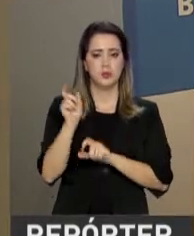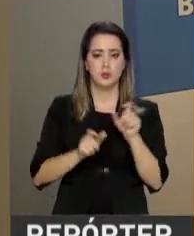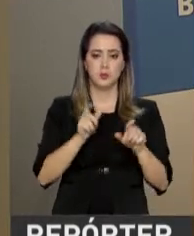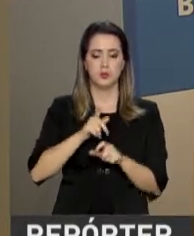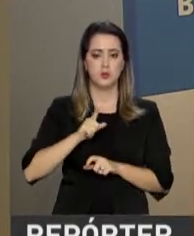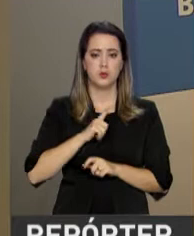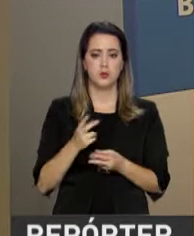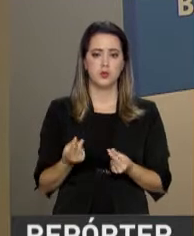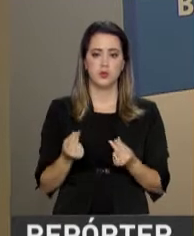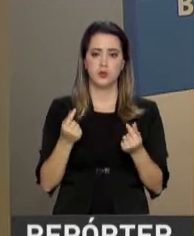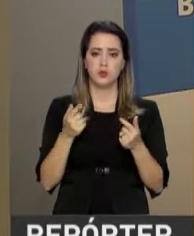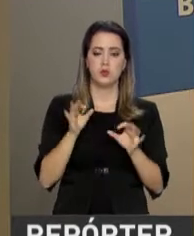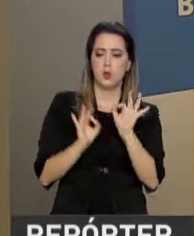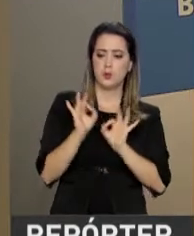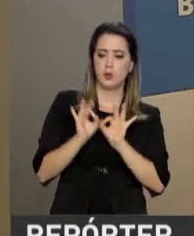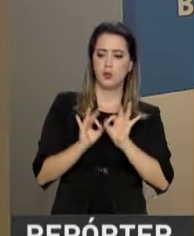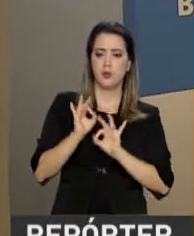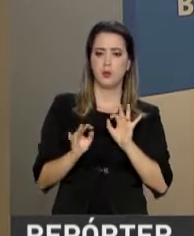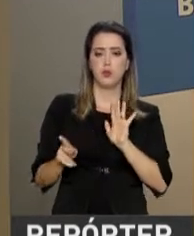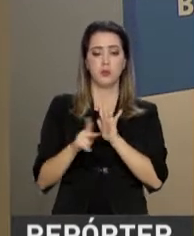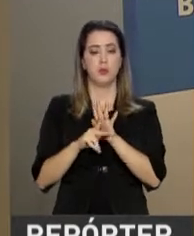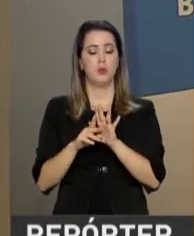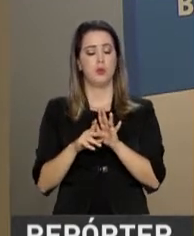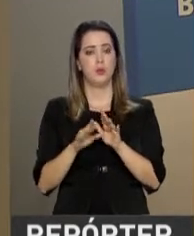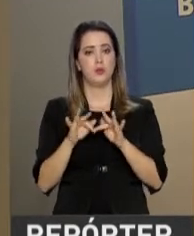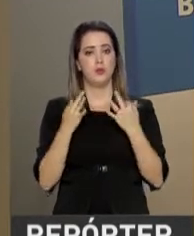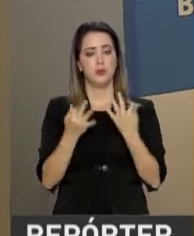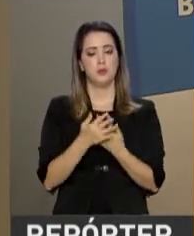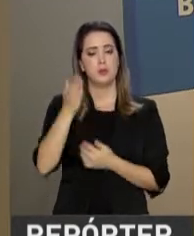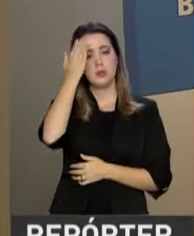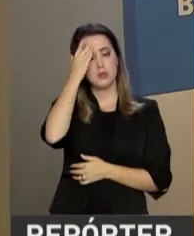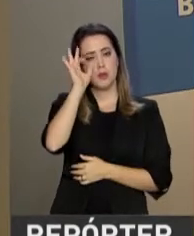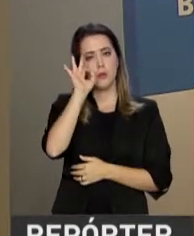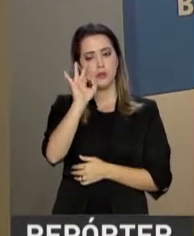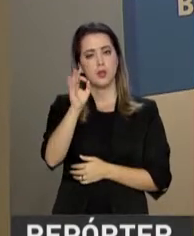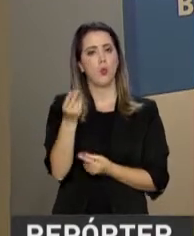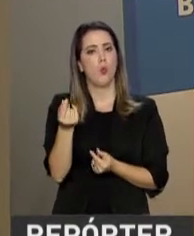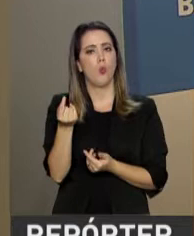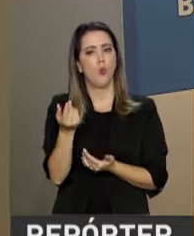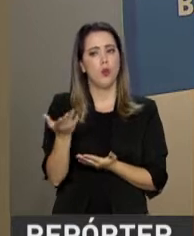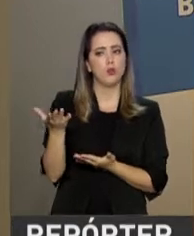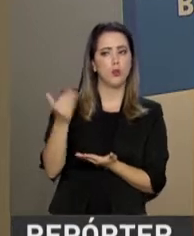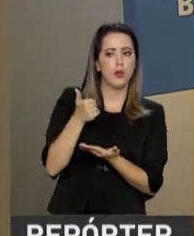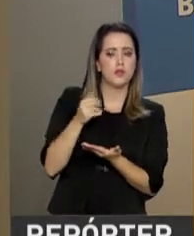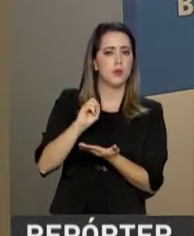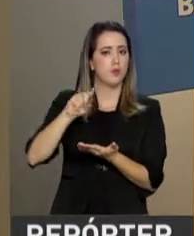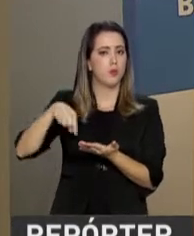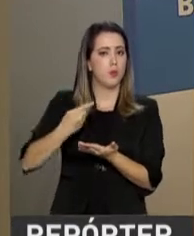orçamentos estruturados nas suas famílias e saibam efetivamente o quanto ganho eo quanto estão gastando